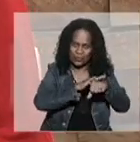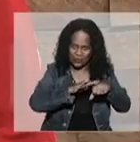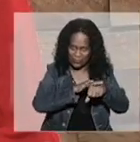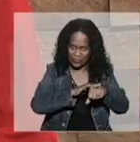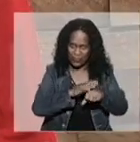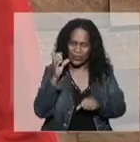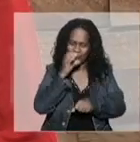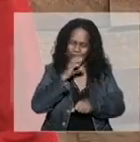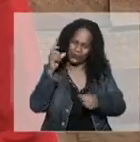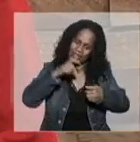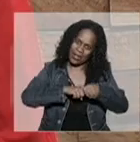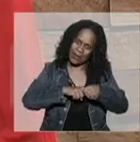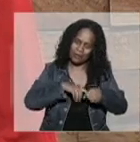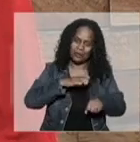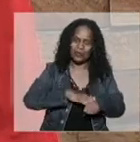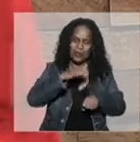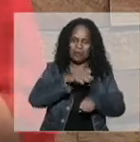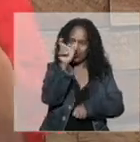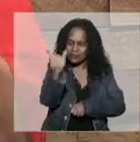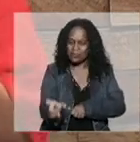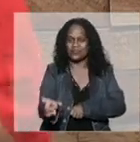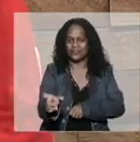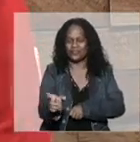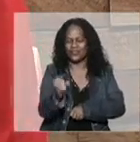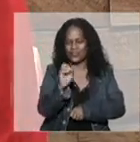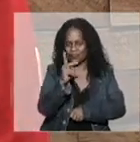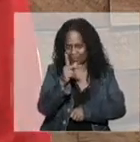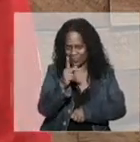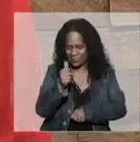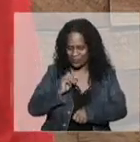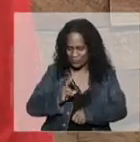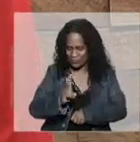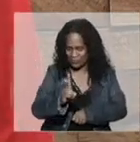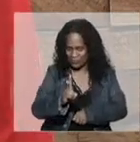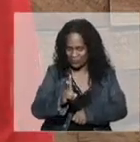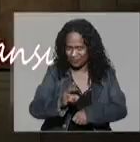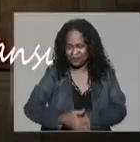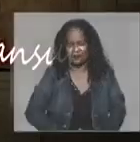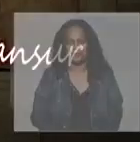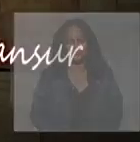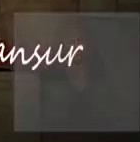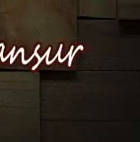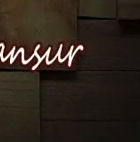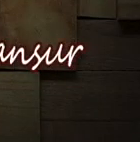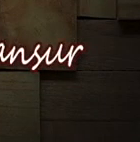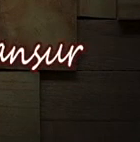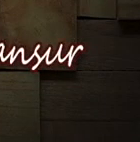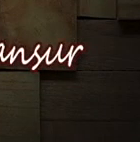delicioso e a gente volta já já com mais perfil Fernando Mansur aqui para você. Não sai daí não, que é rapidinho.